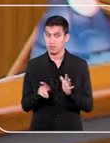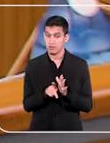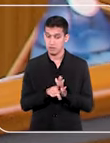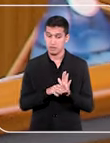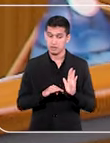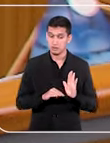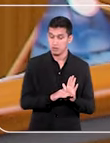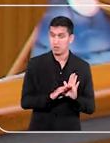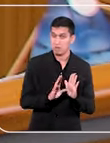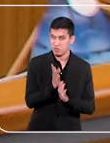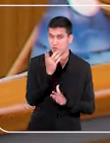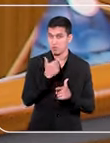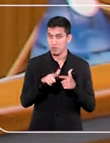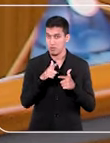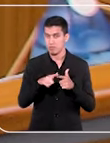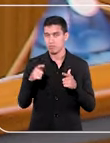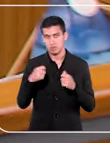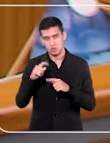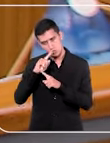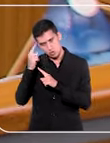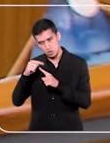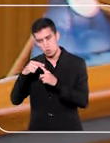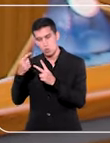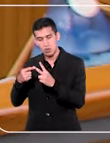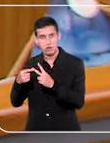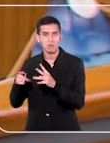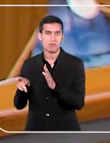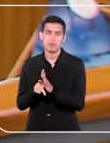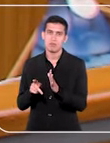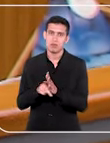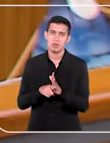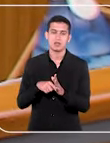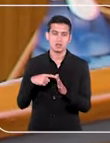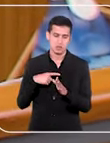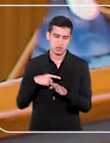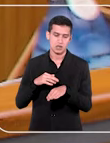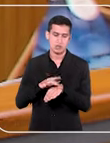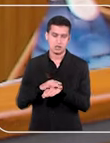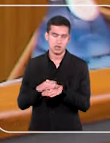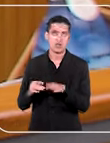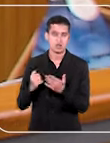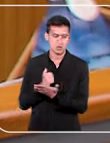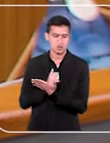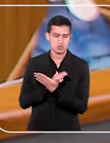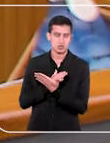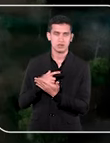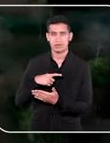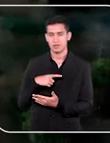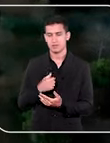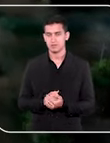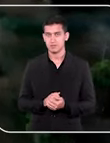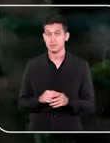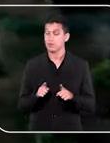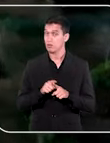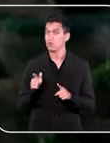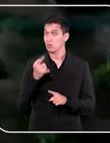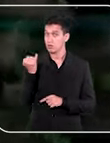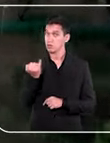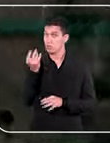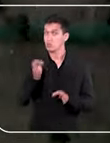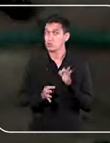do auxílio-acidente deve recair no dia seguinte ao da cessação do auxílio-doença que lhe deu origem.